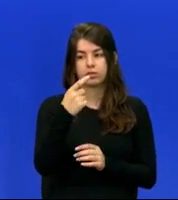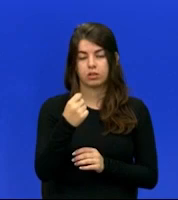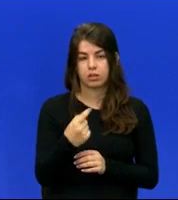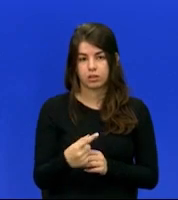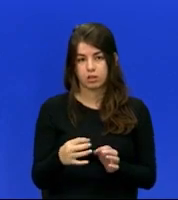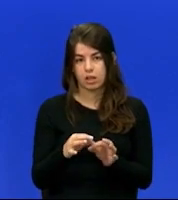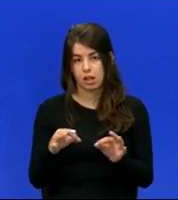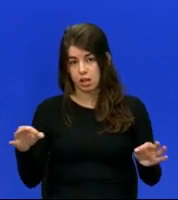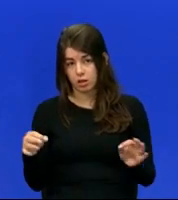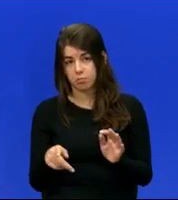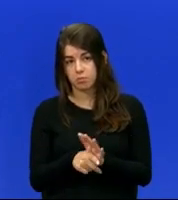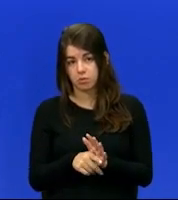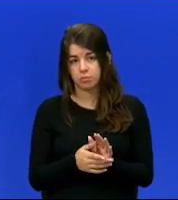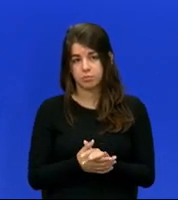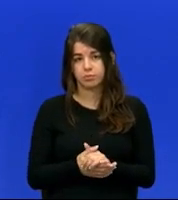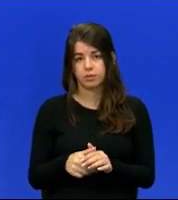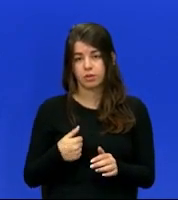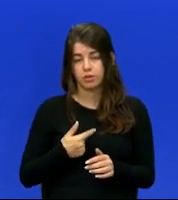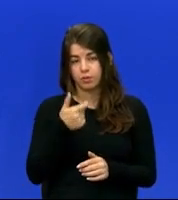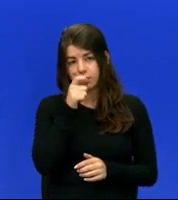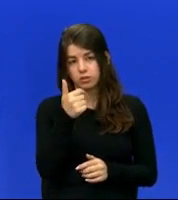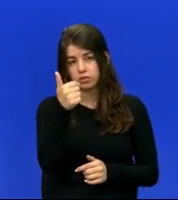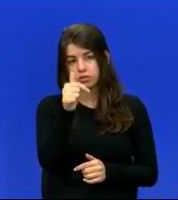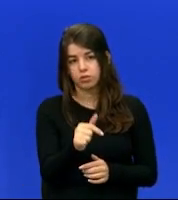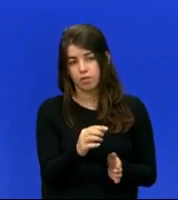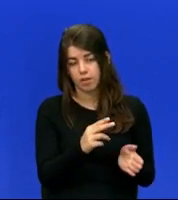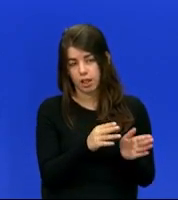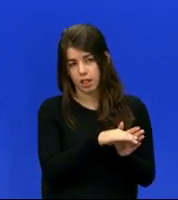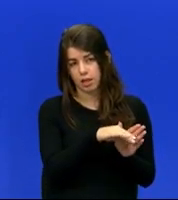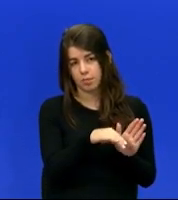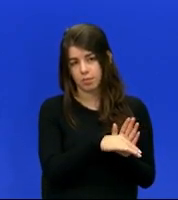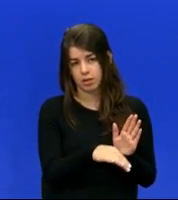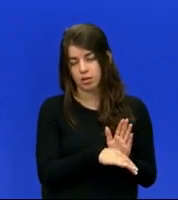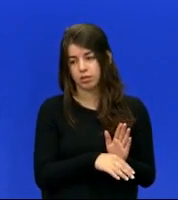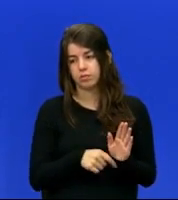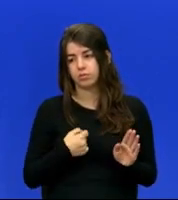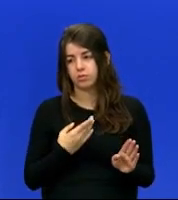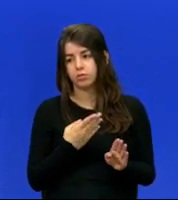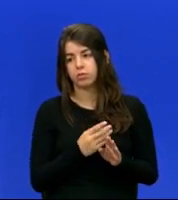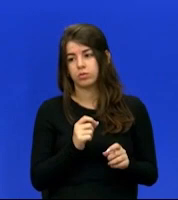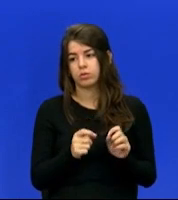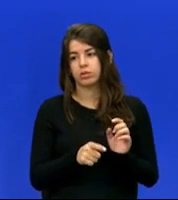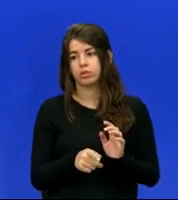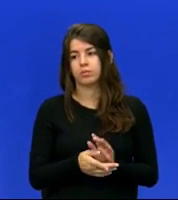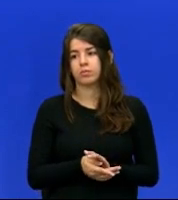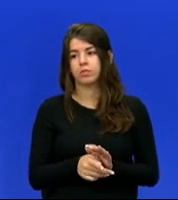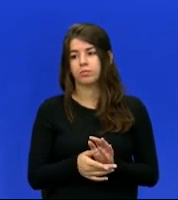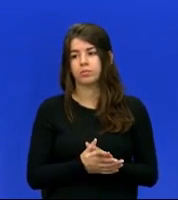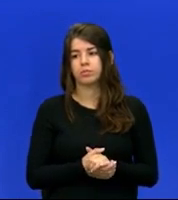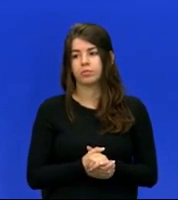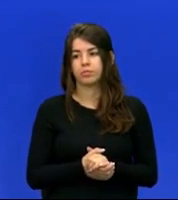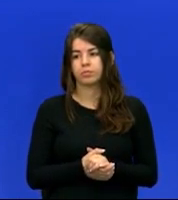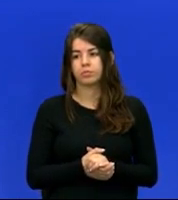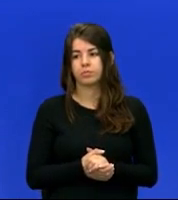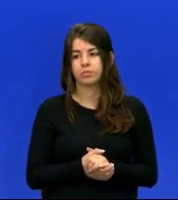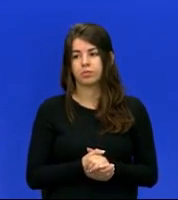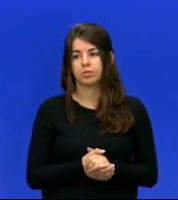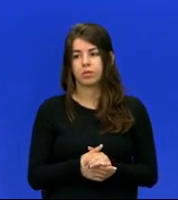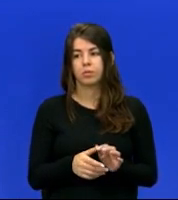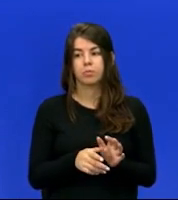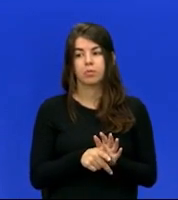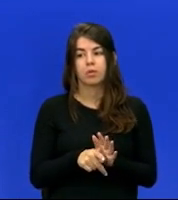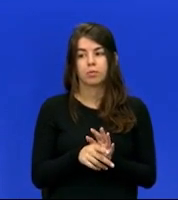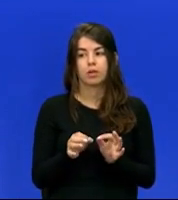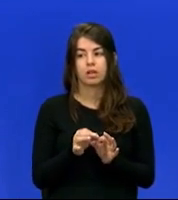área correspondente, consulto novamente a minha tabela e vou encontrar que as